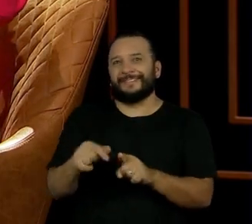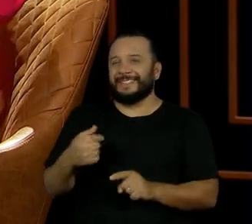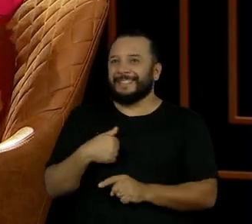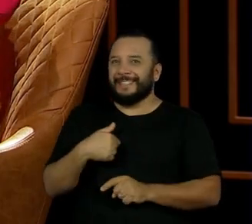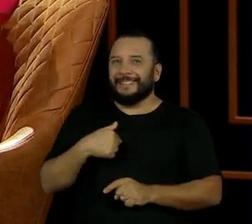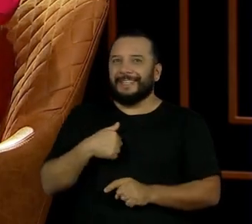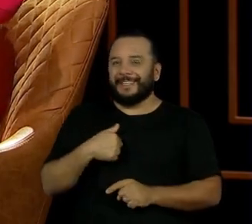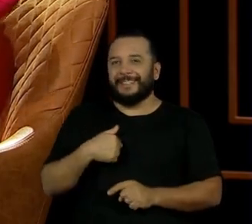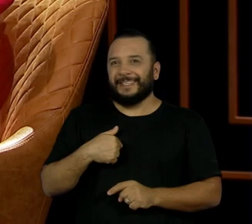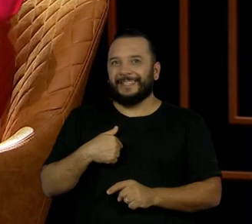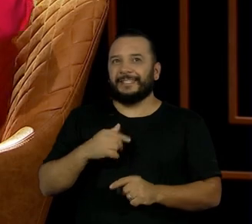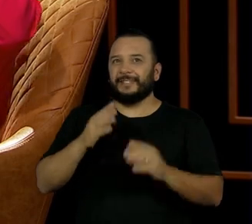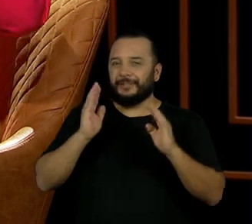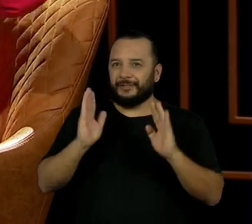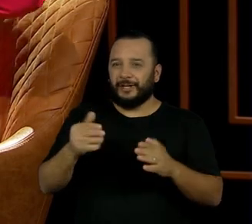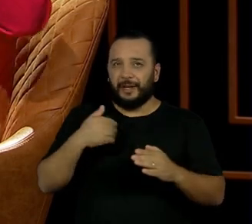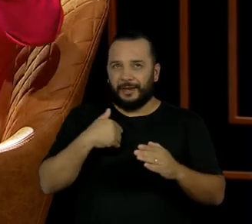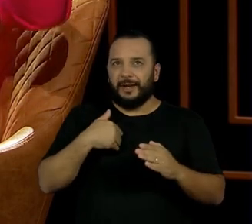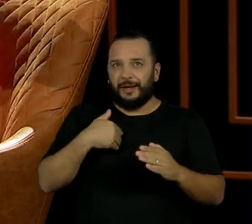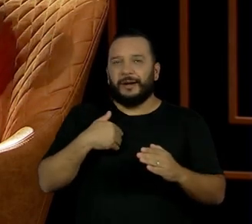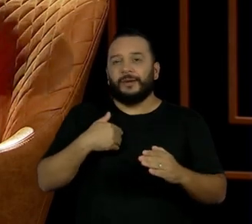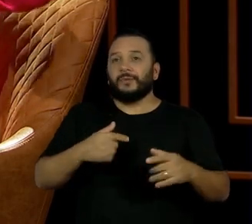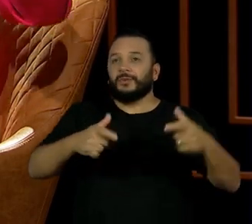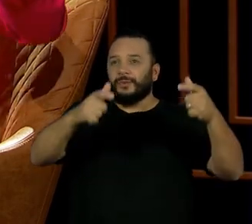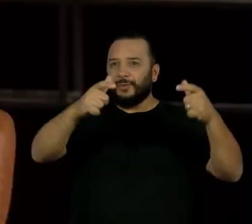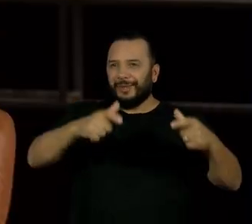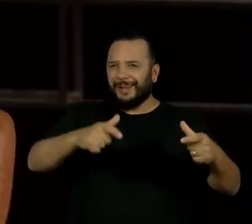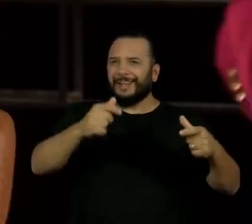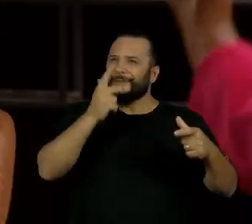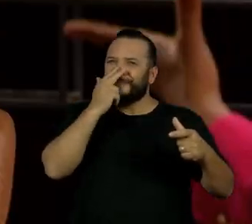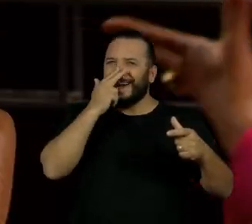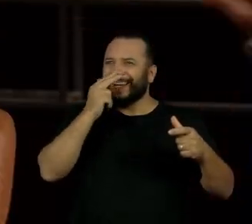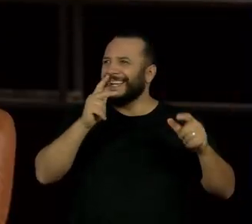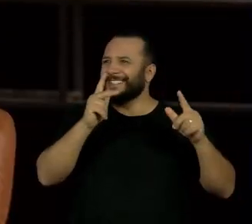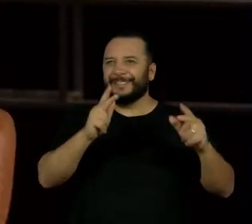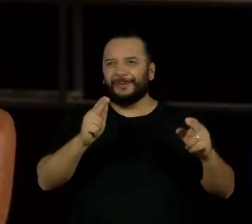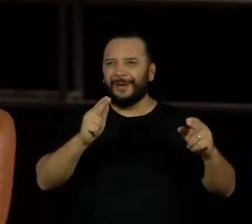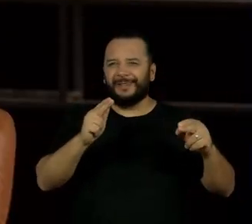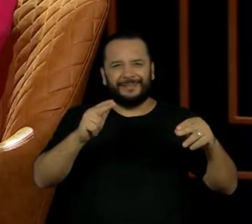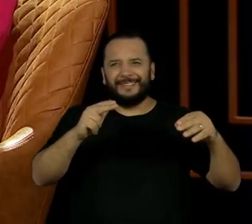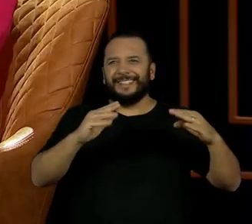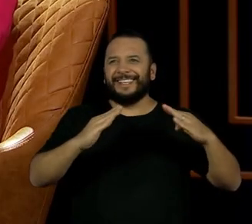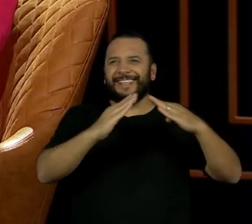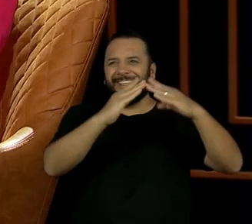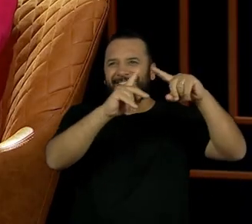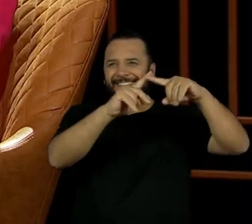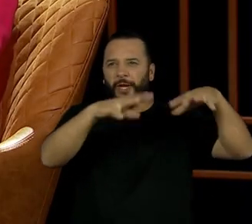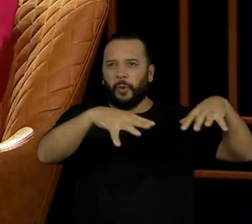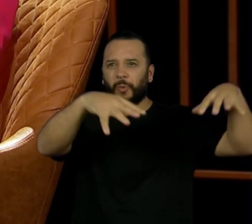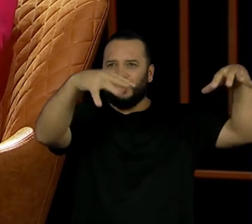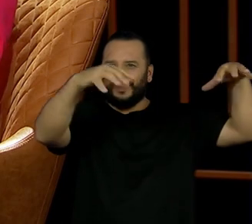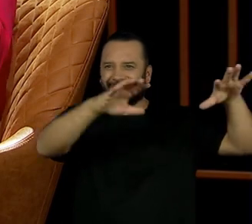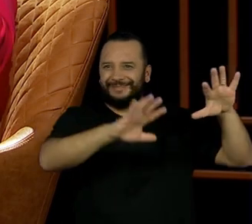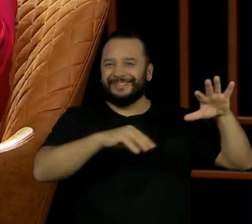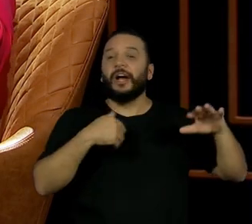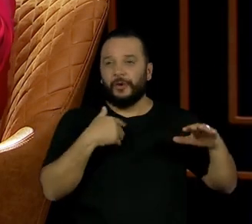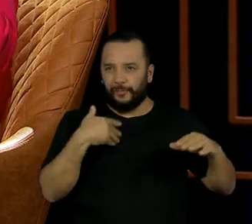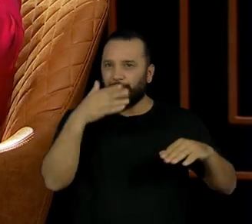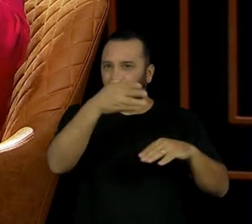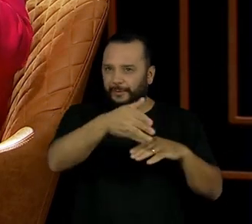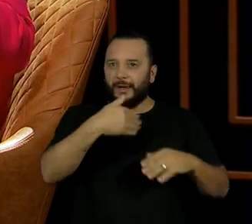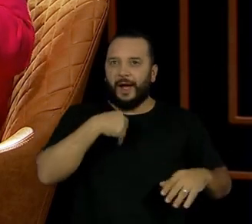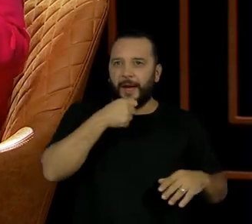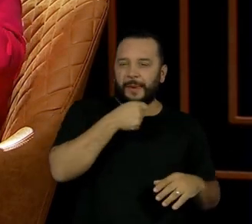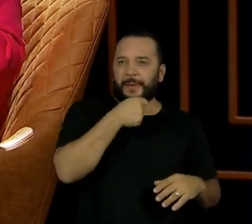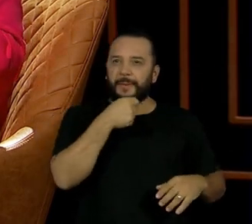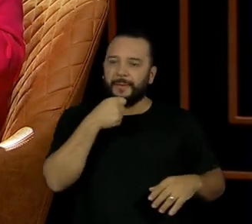e canto em tempo que obviamente É um resort que parece um templo não é no templo né mas é uma aí eu